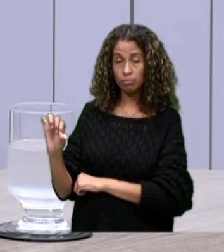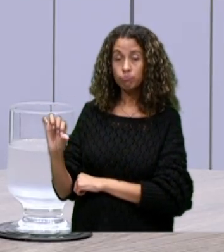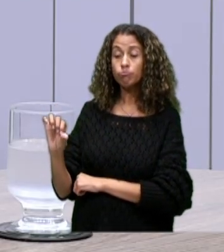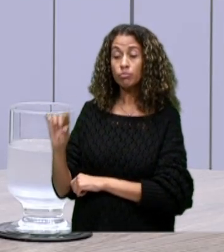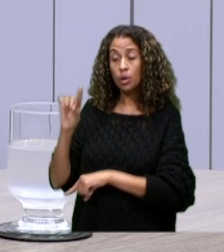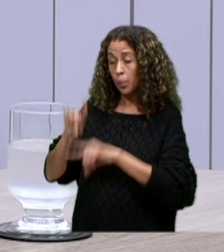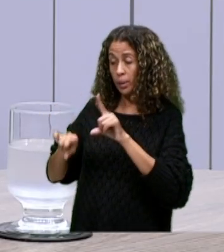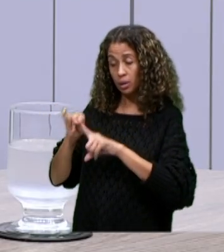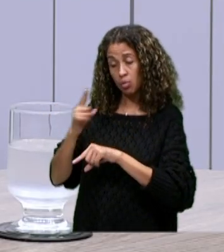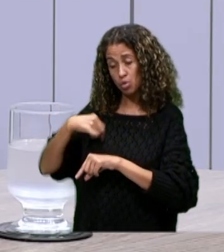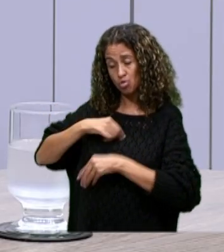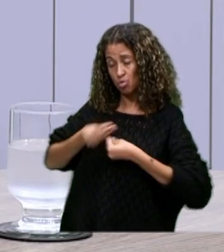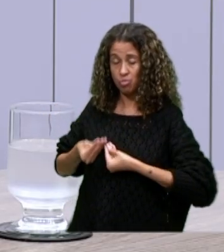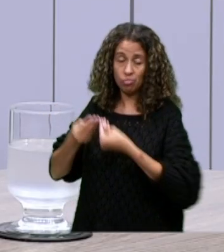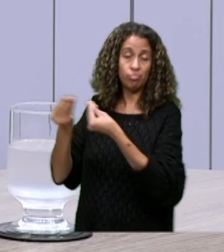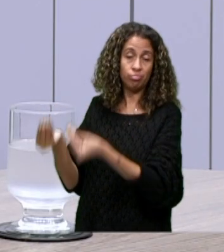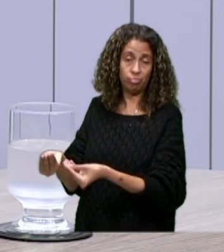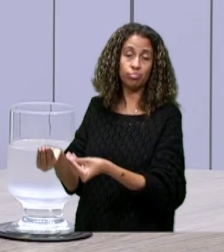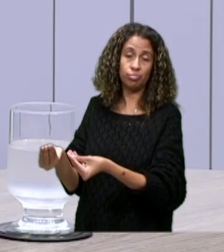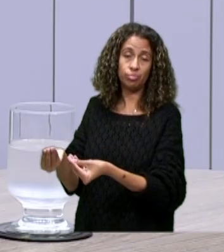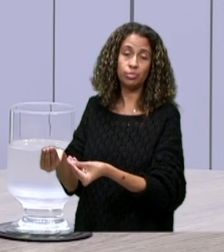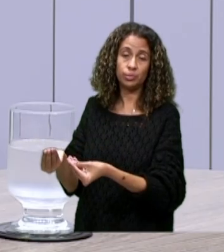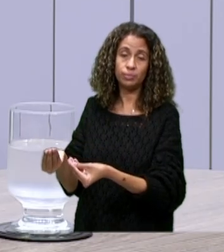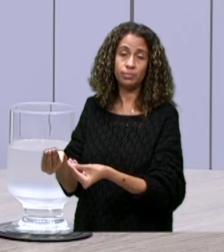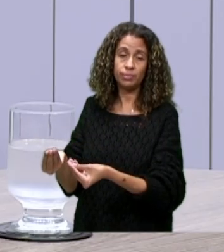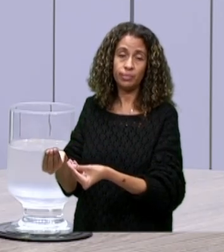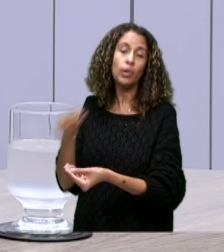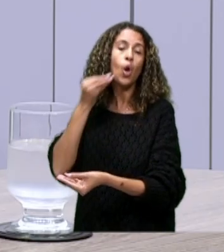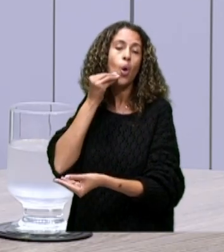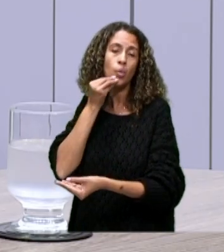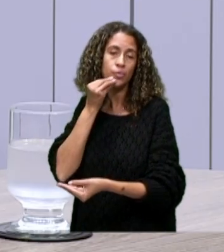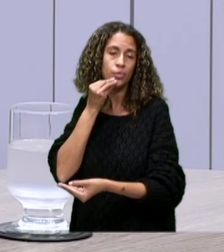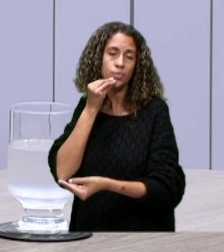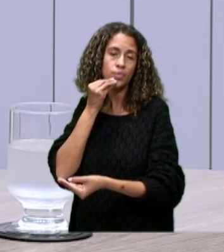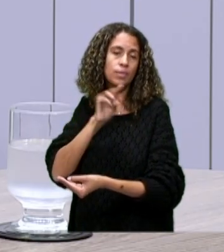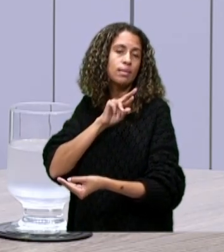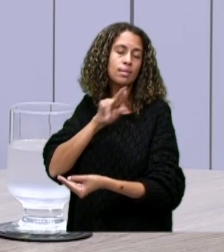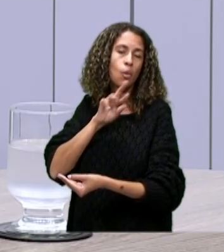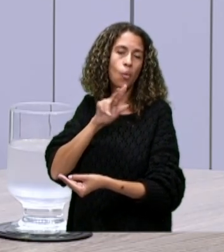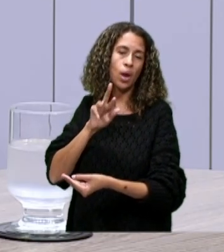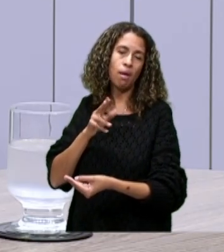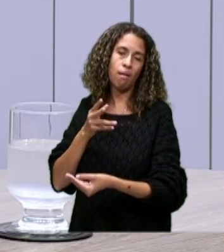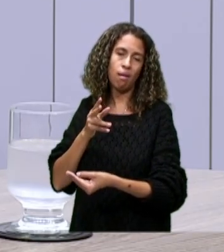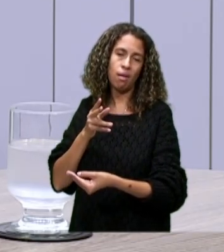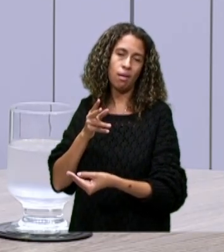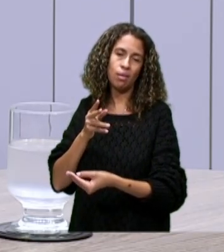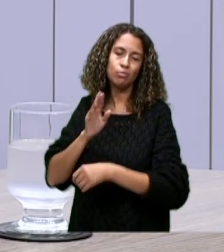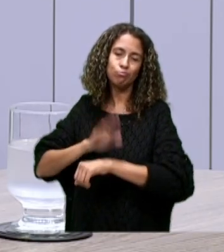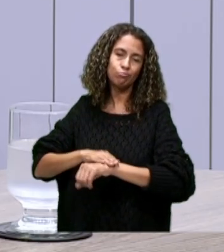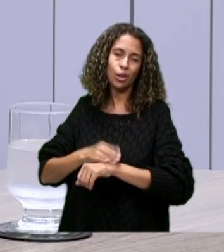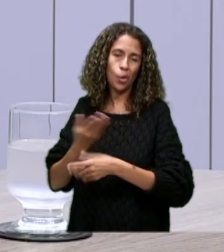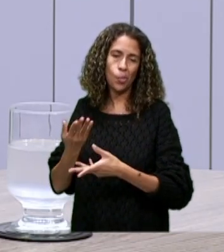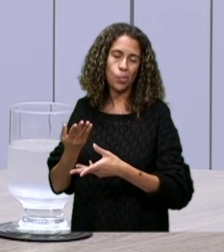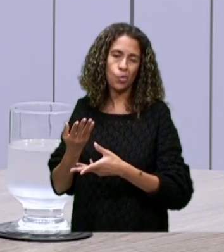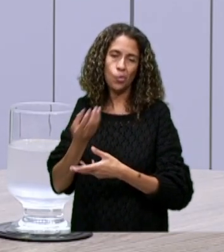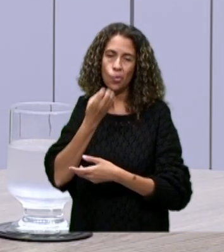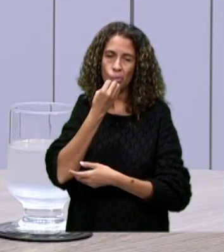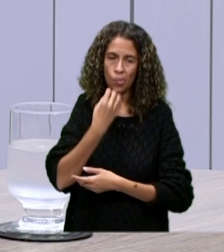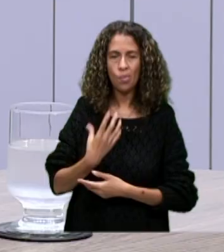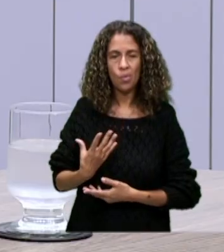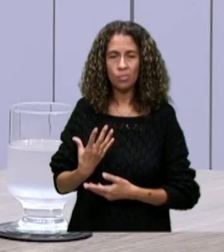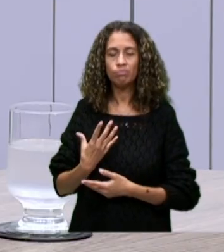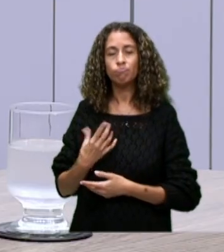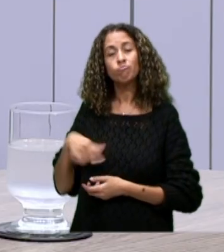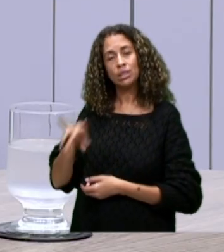que a gente deixou para eles. E claro que não é um tempo bom, eles já sabem disso. Eu convivo com